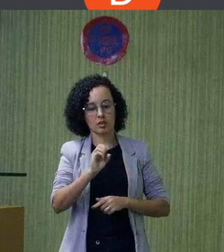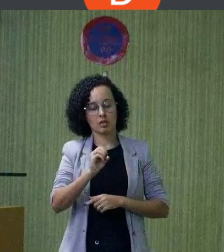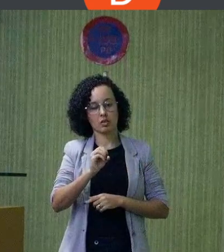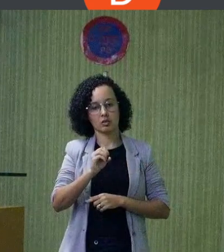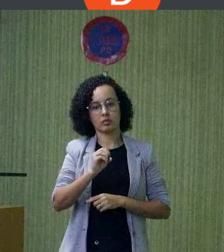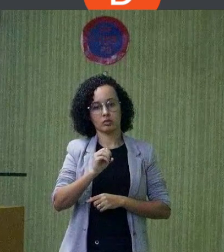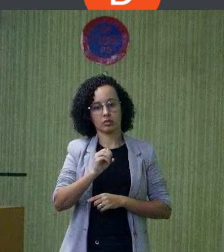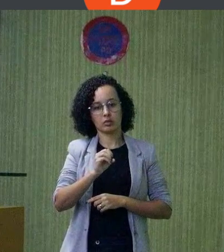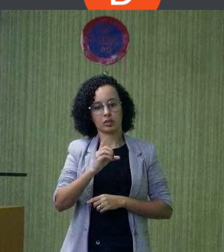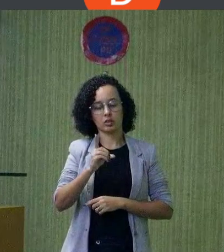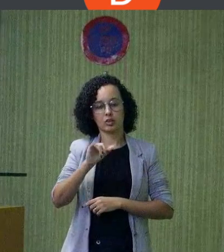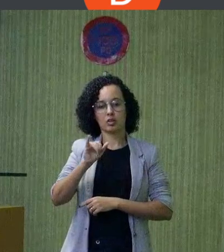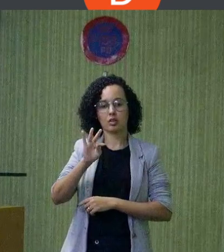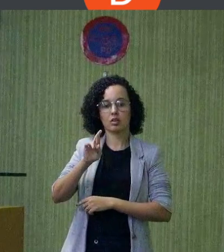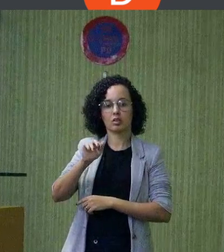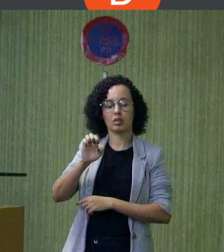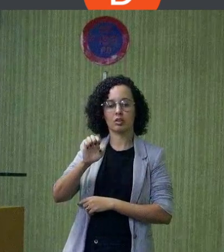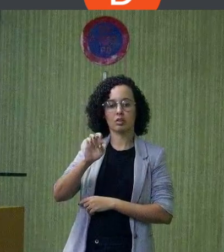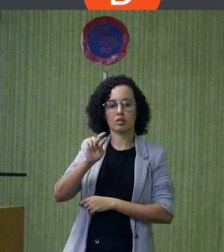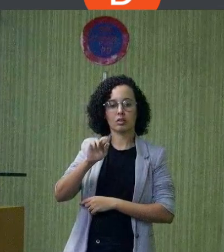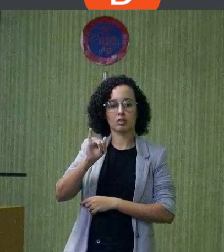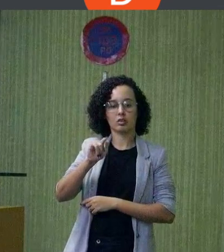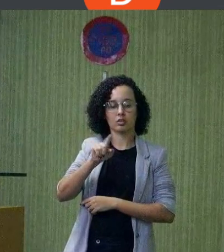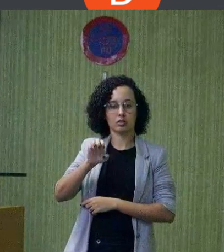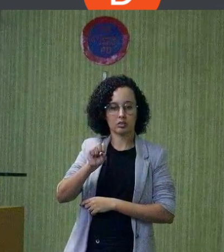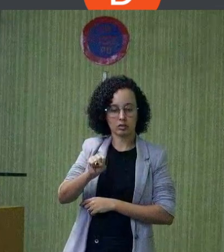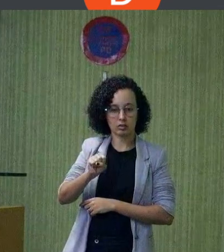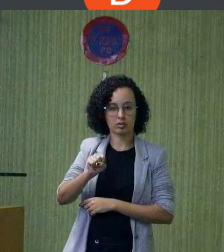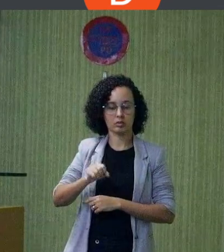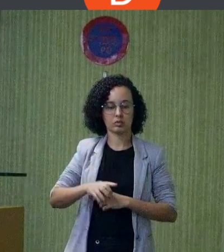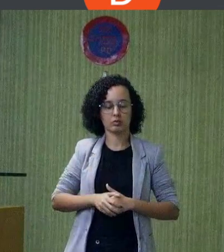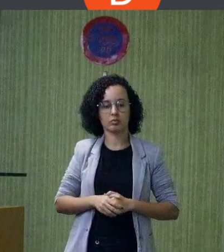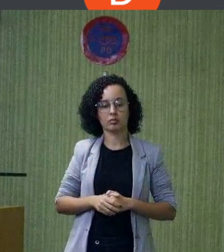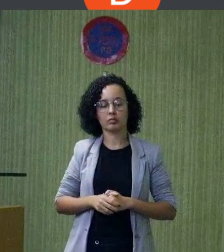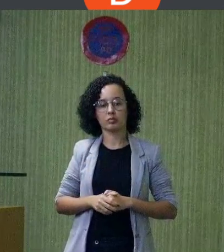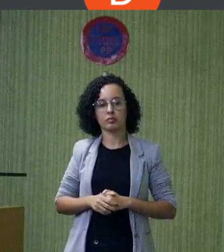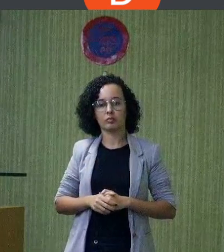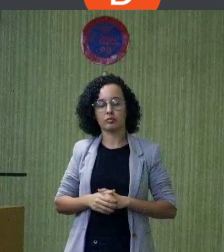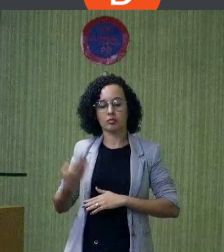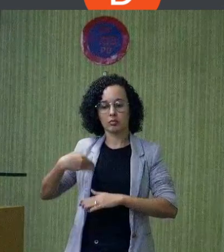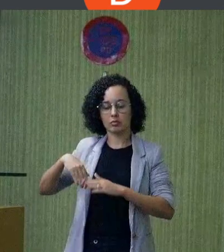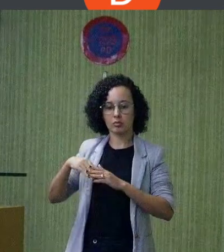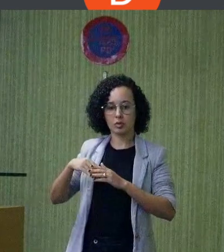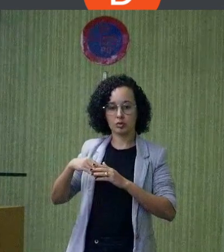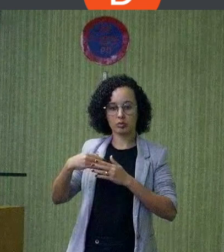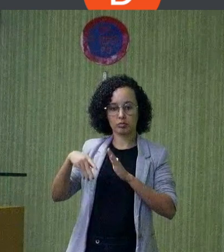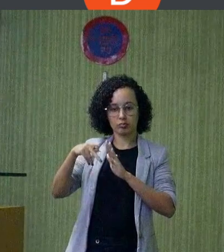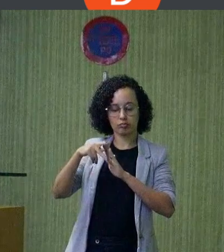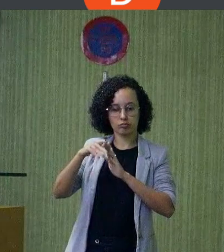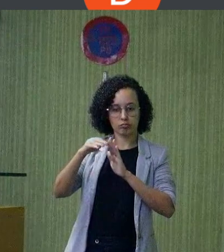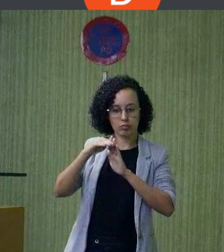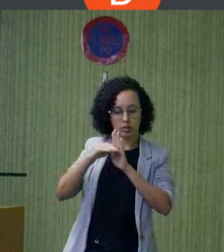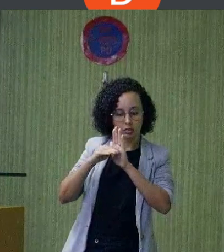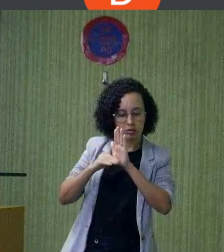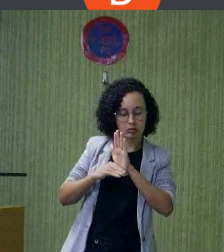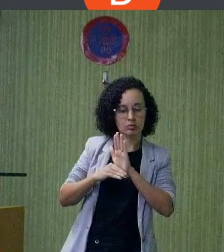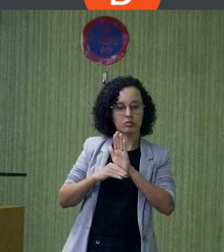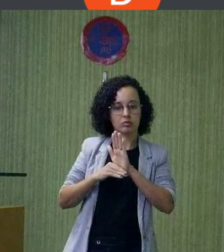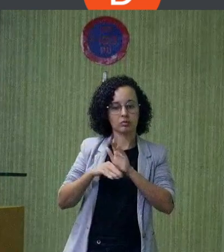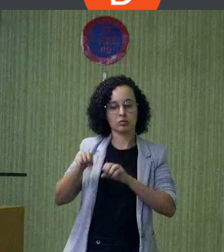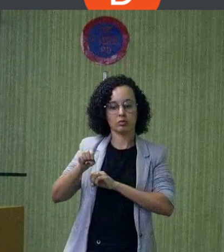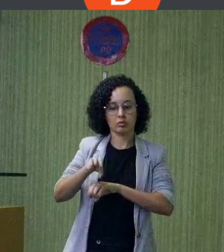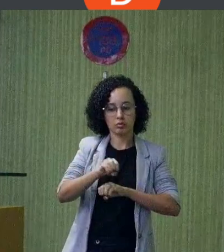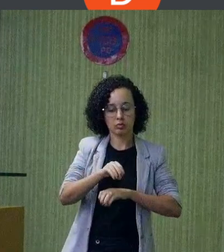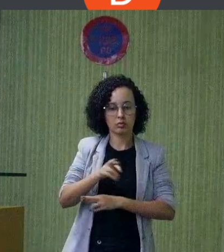primeira diretriz é eh adoção de uma visão sistêmica do planejamento da política educacional né E a sua